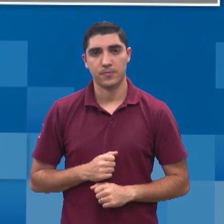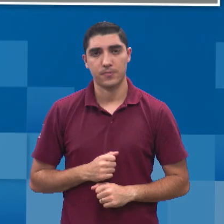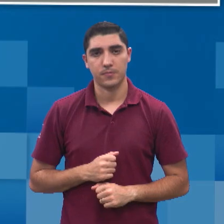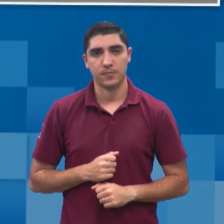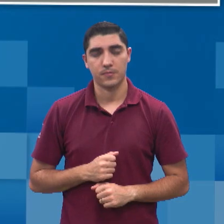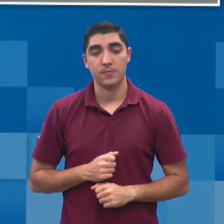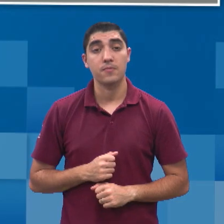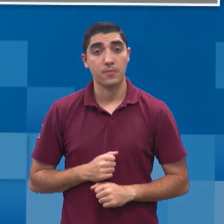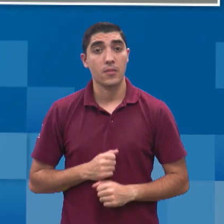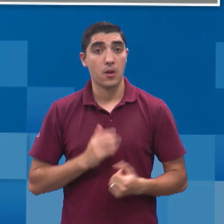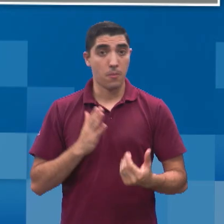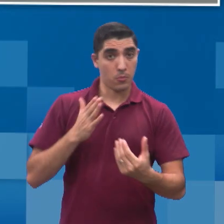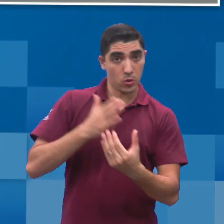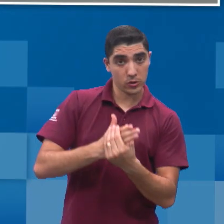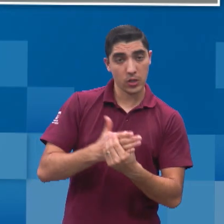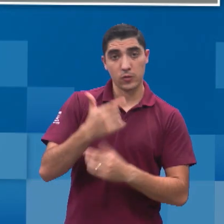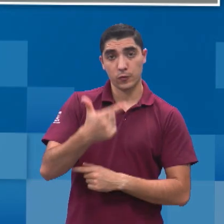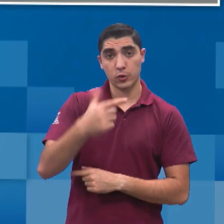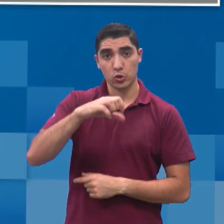Processo número